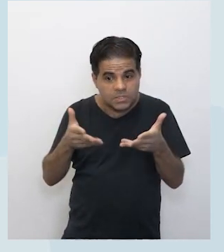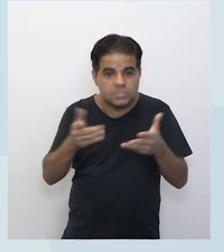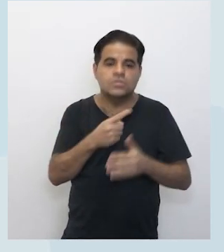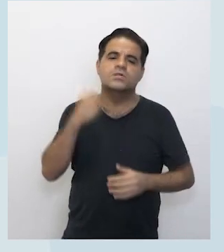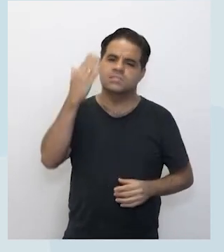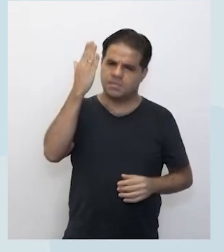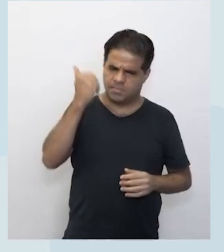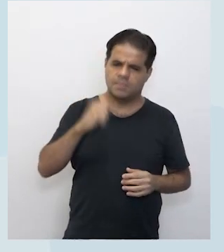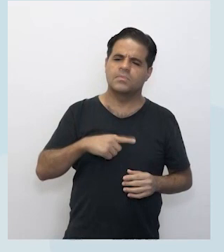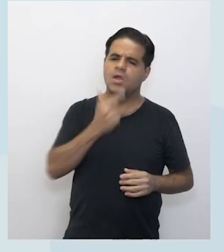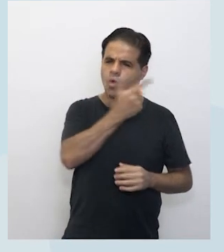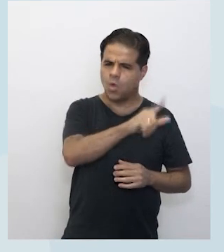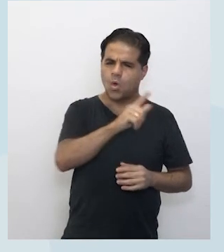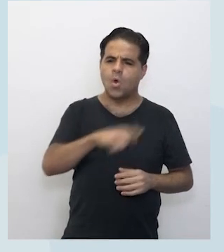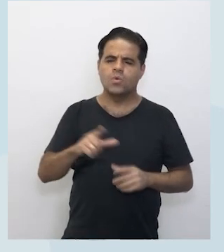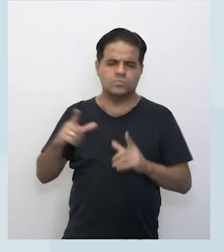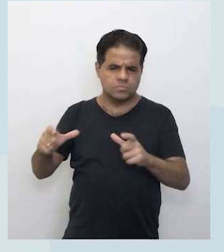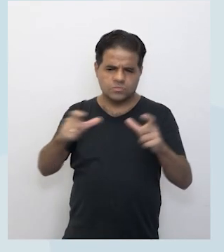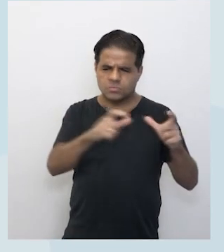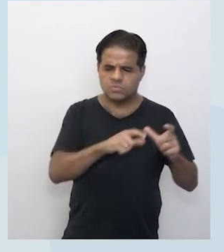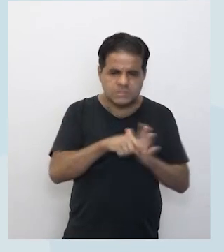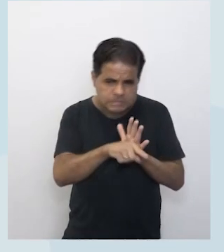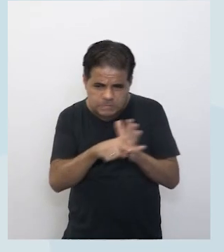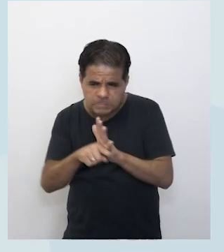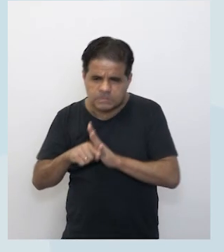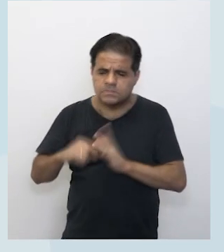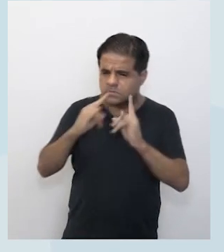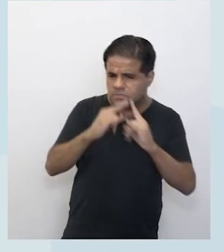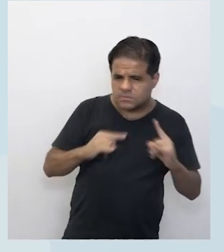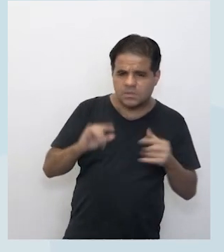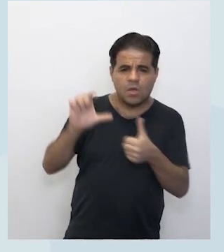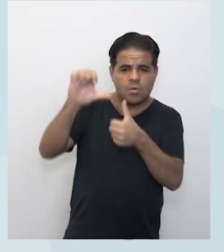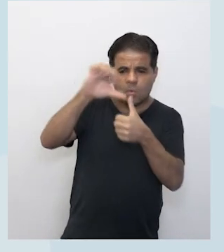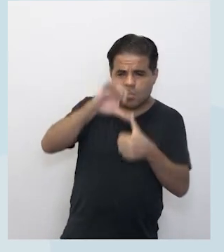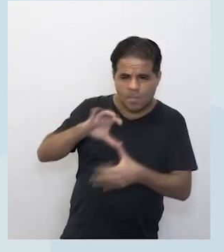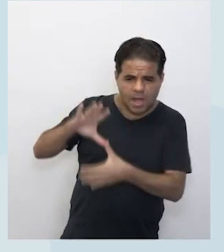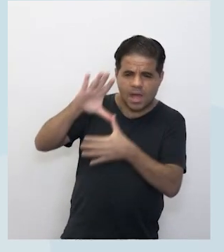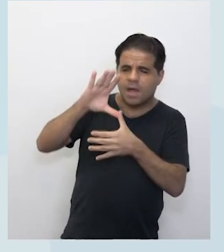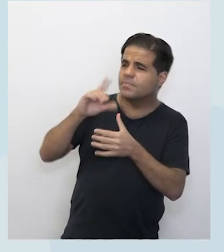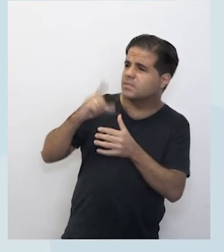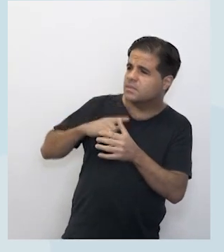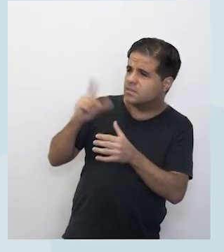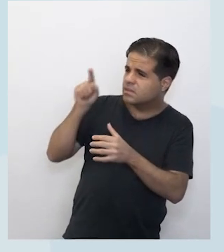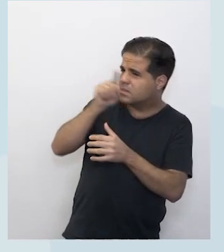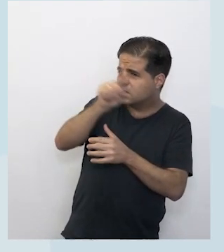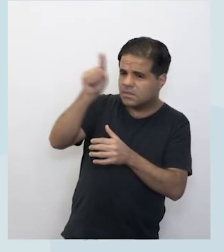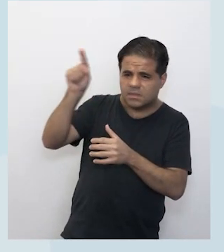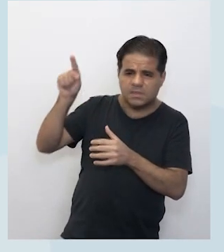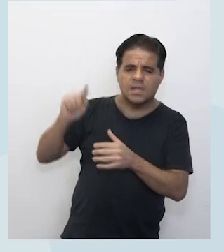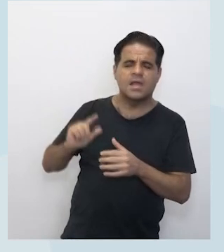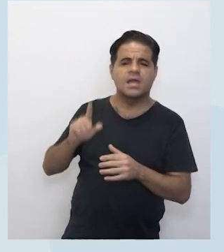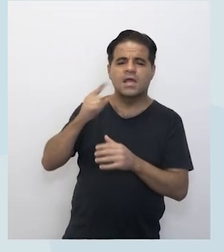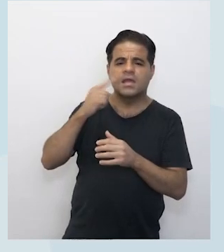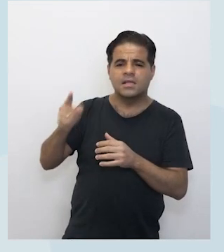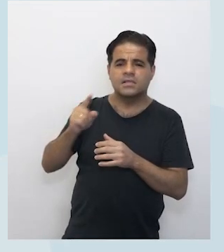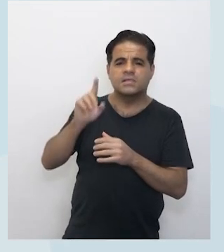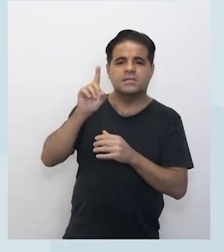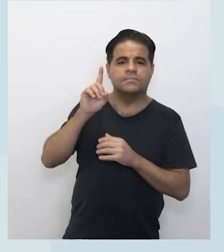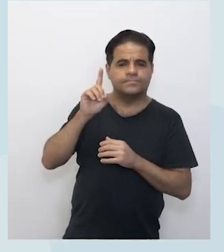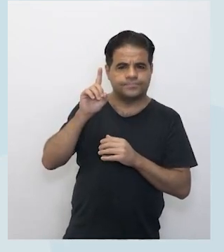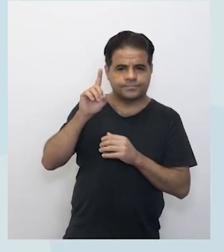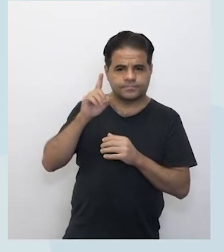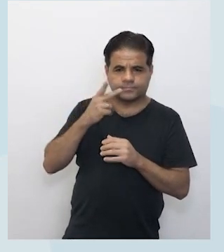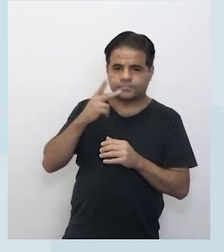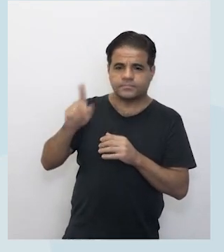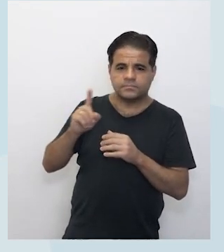que existem outros sítios ainda mais antigos. Se vocês verem aí no mapa, vocês estão vendo aí que tem esse Bluefish,